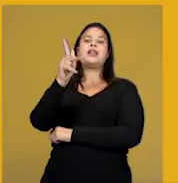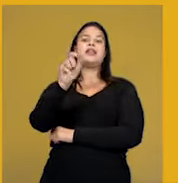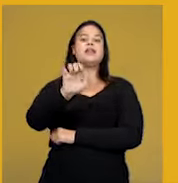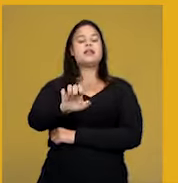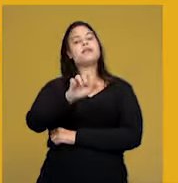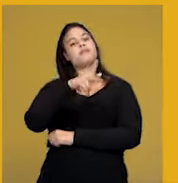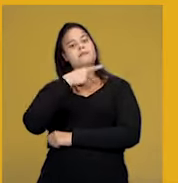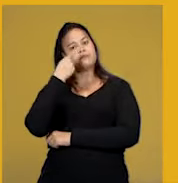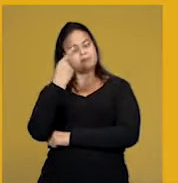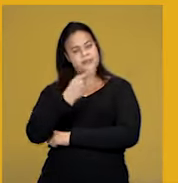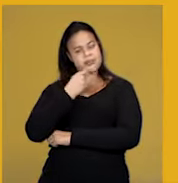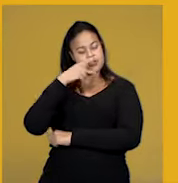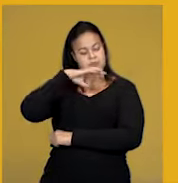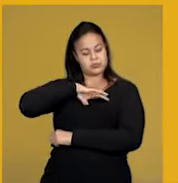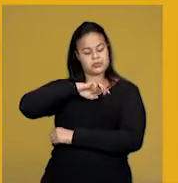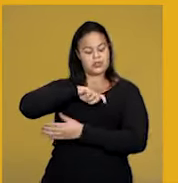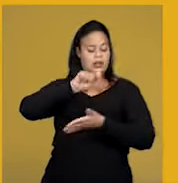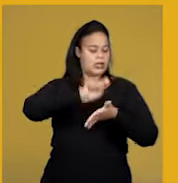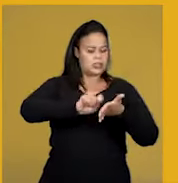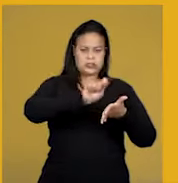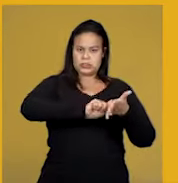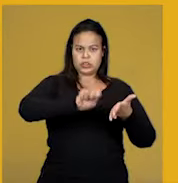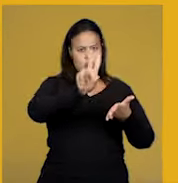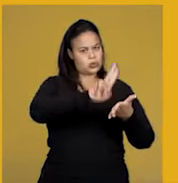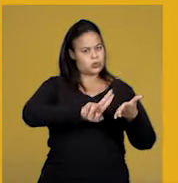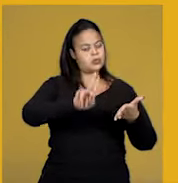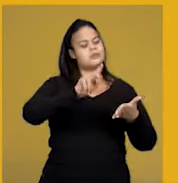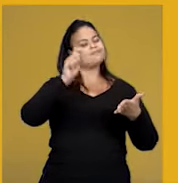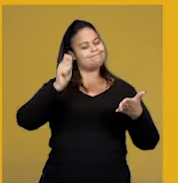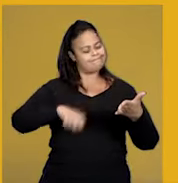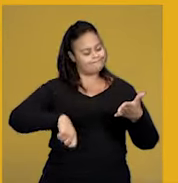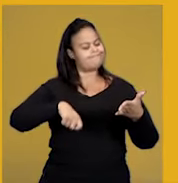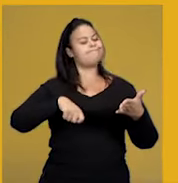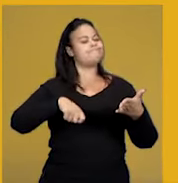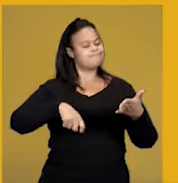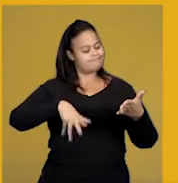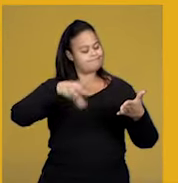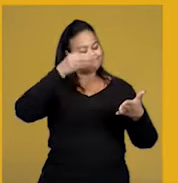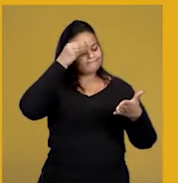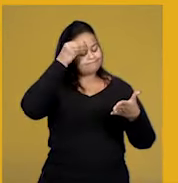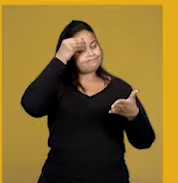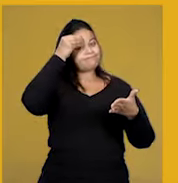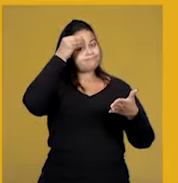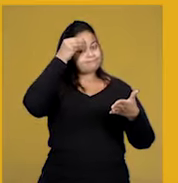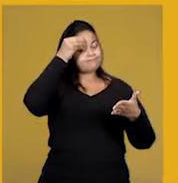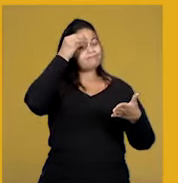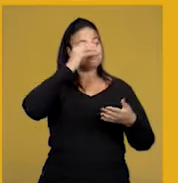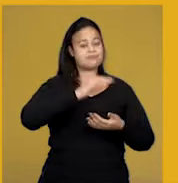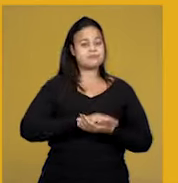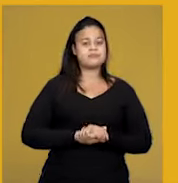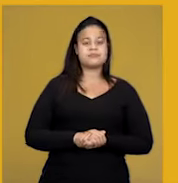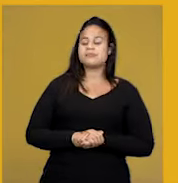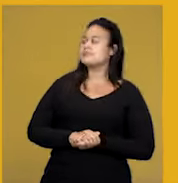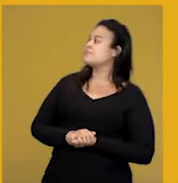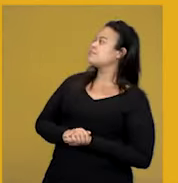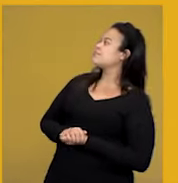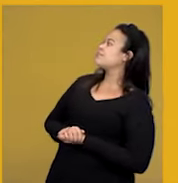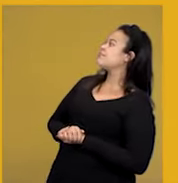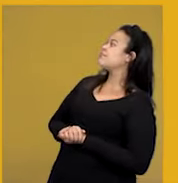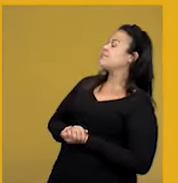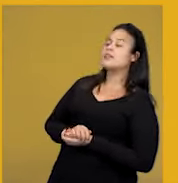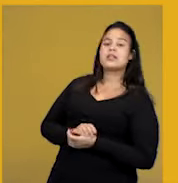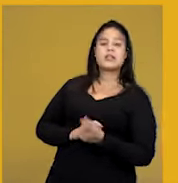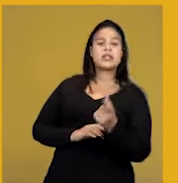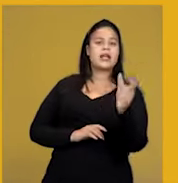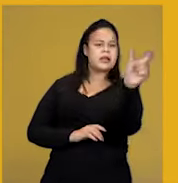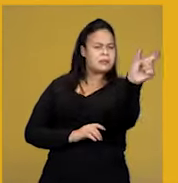assim, só na escrita, tá, gente? Por isso que a gente precisa de ter essa consulta, tá? É pessoal, professor? É pessoal, mas se eu